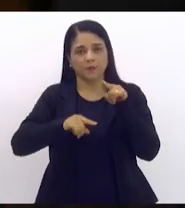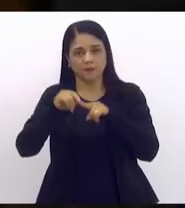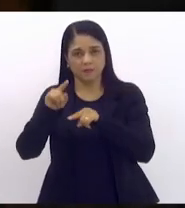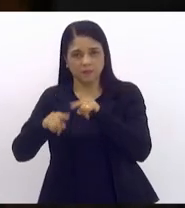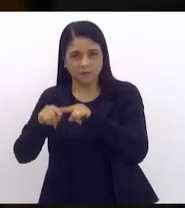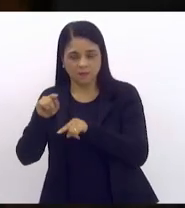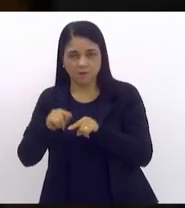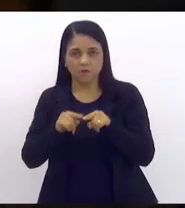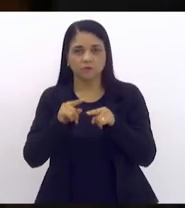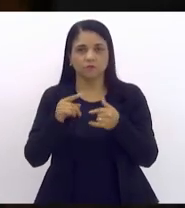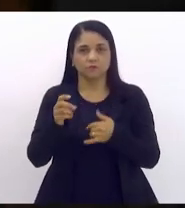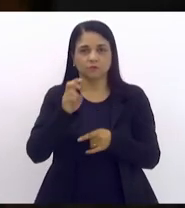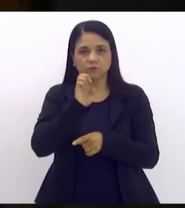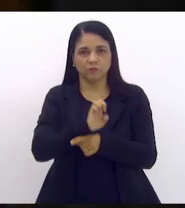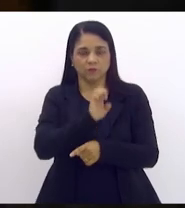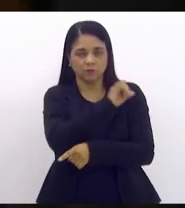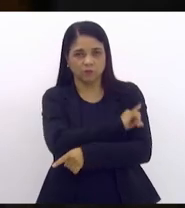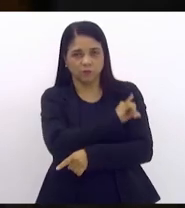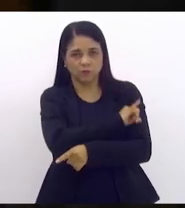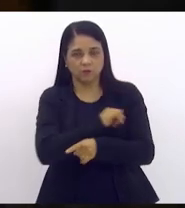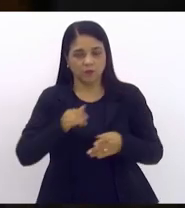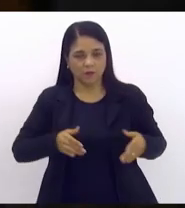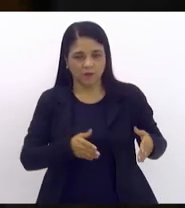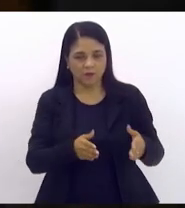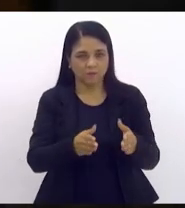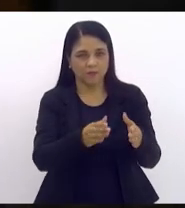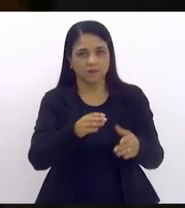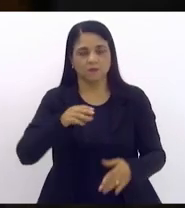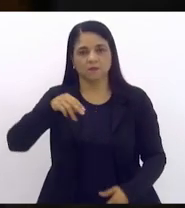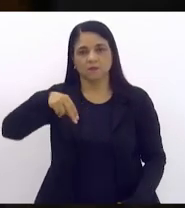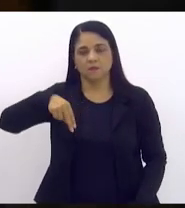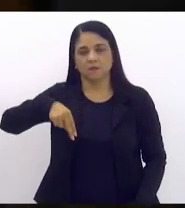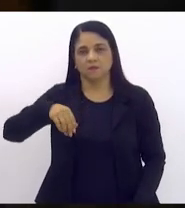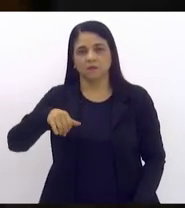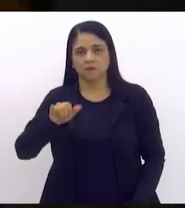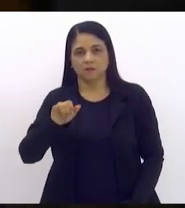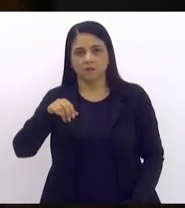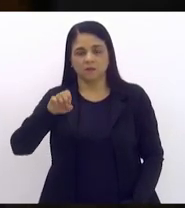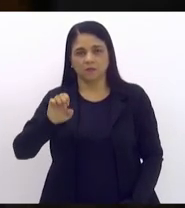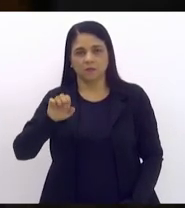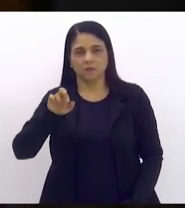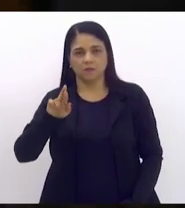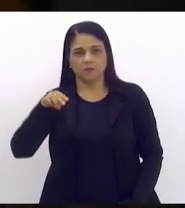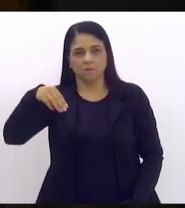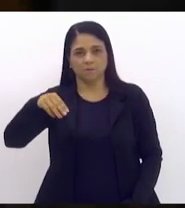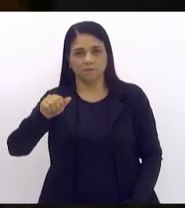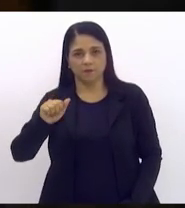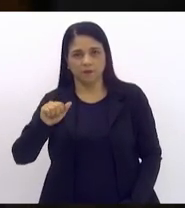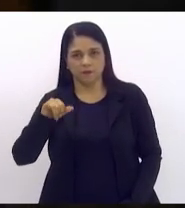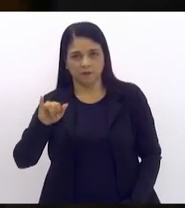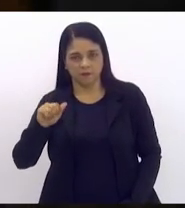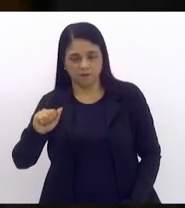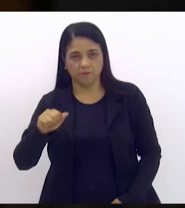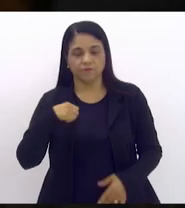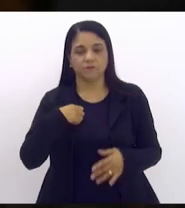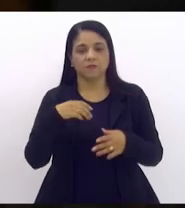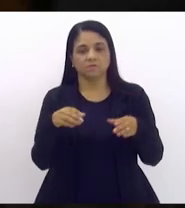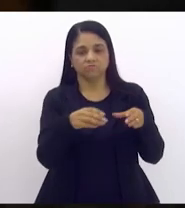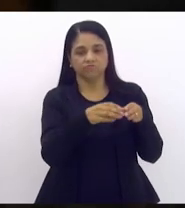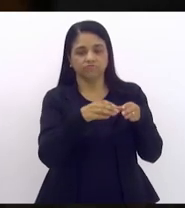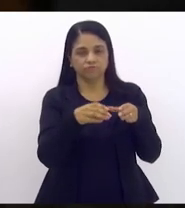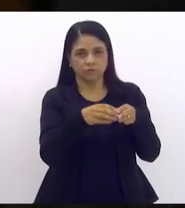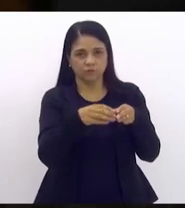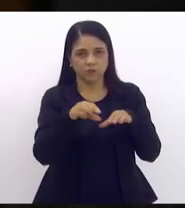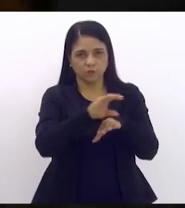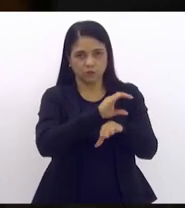Rio de Janeiro, o Caminho Niemeyer. Pendente de pareceres das comissões de Constituição e Justiça, de